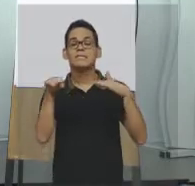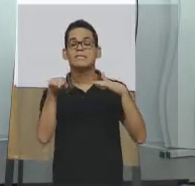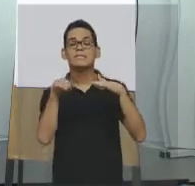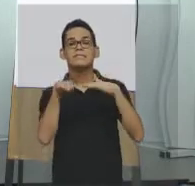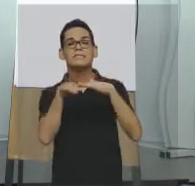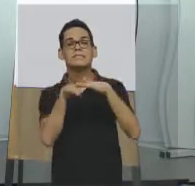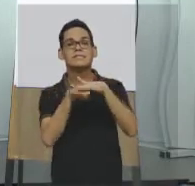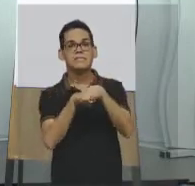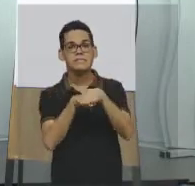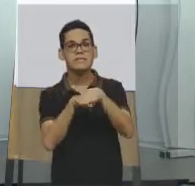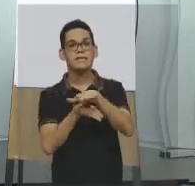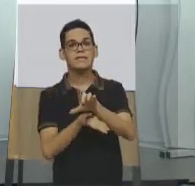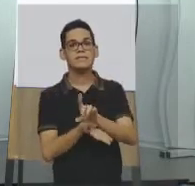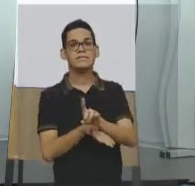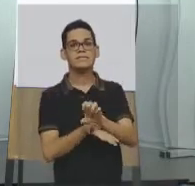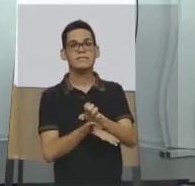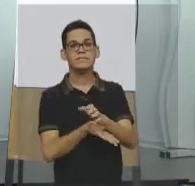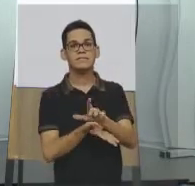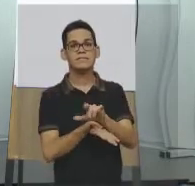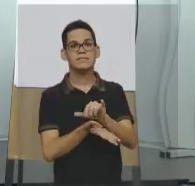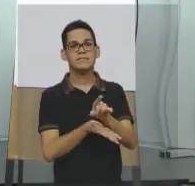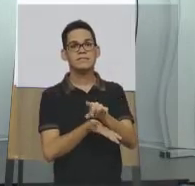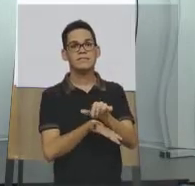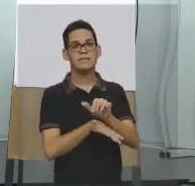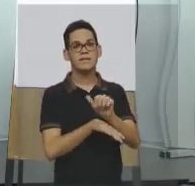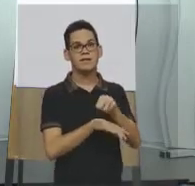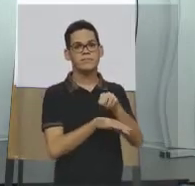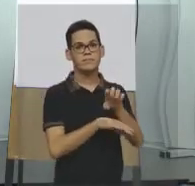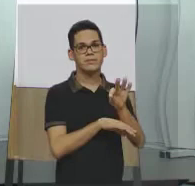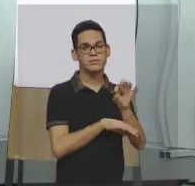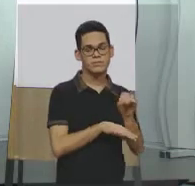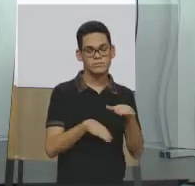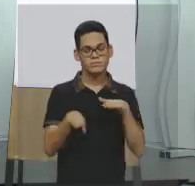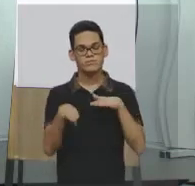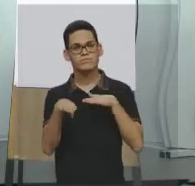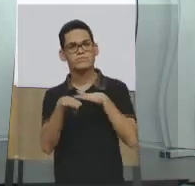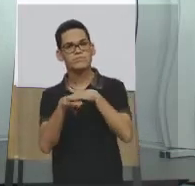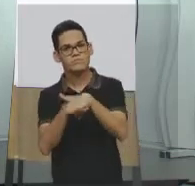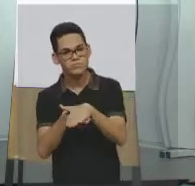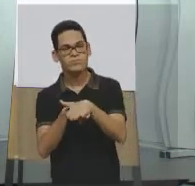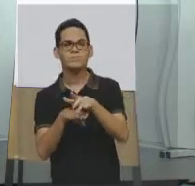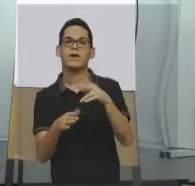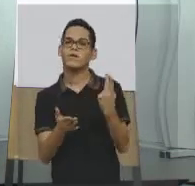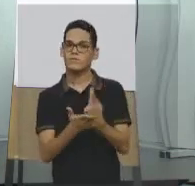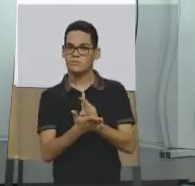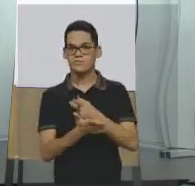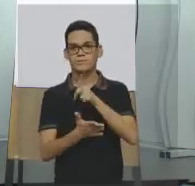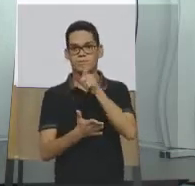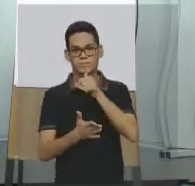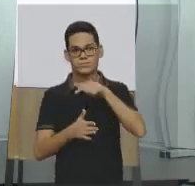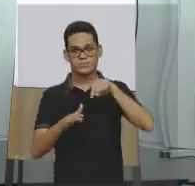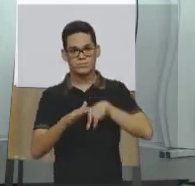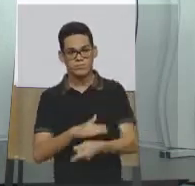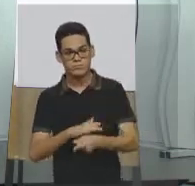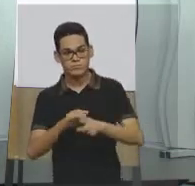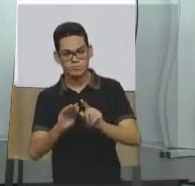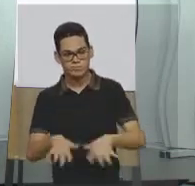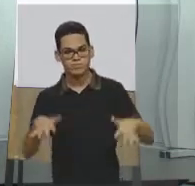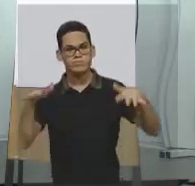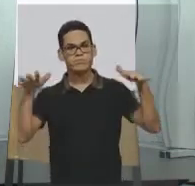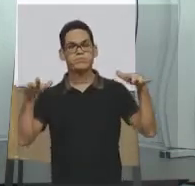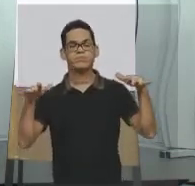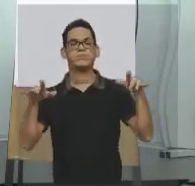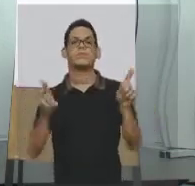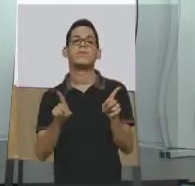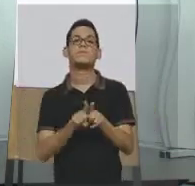provocar terremotos e maremotos. E nós temos o afastamento. O afastamento é super importante porque